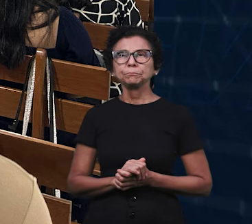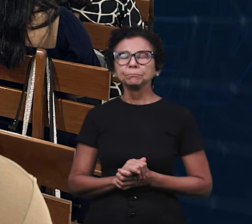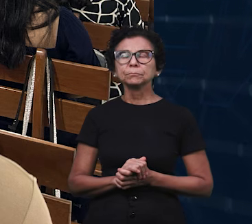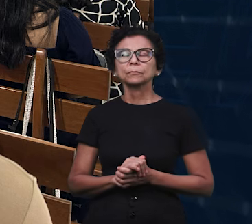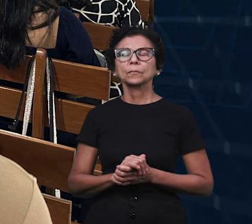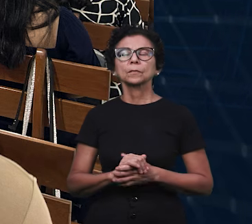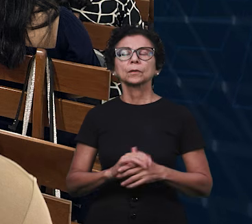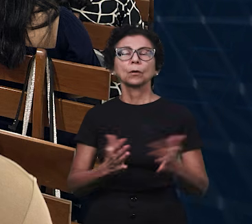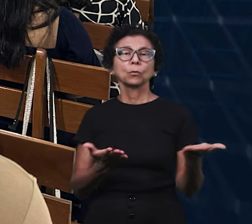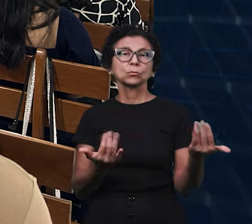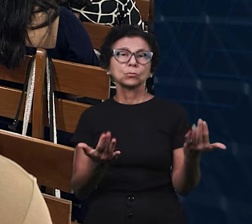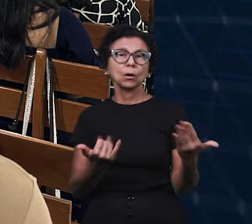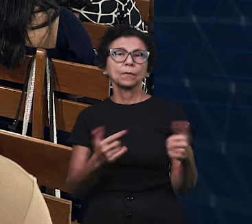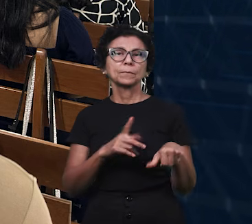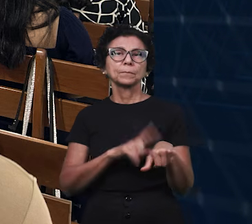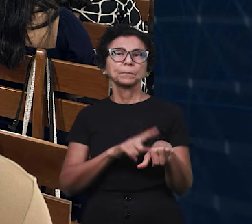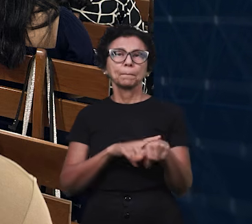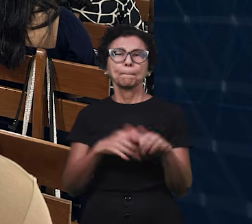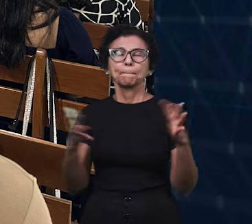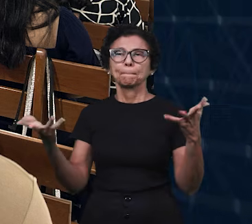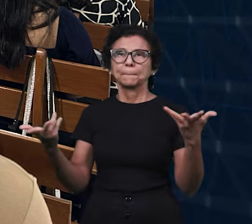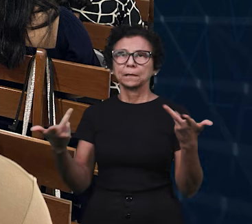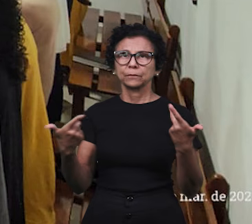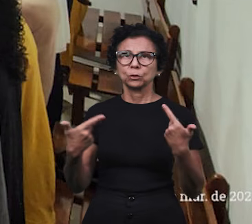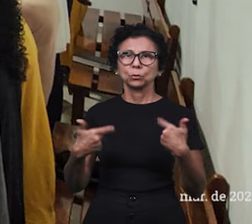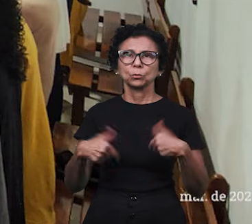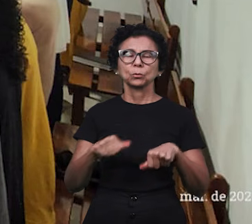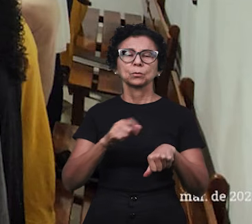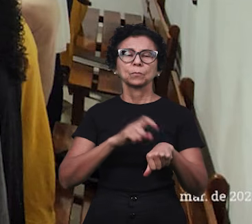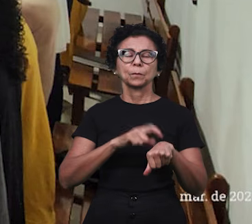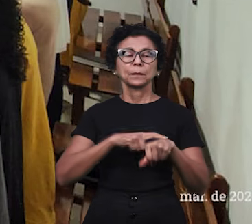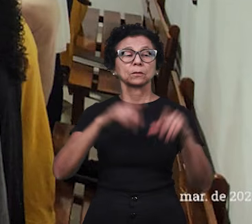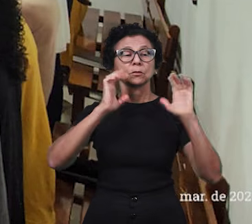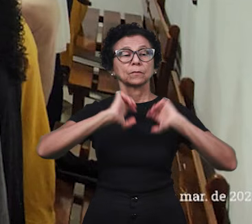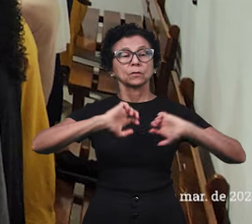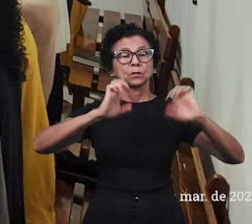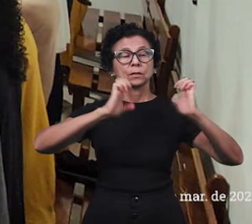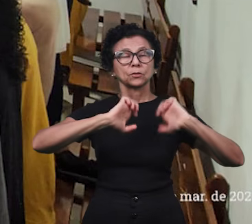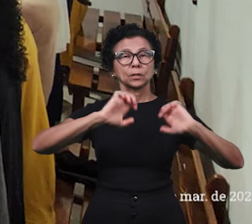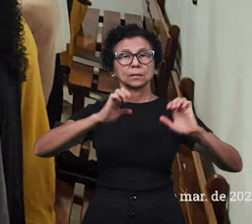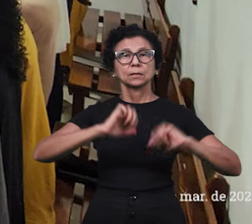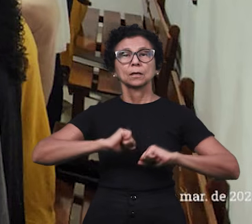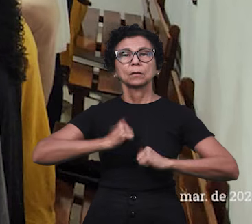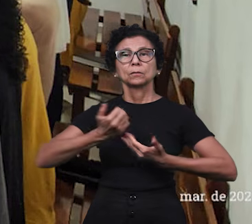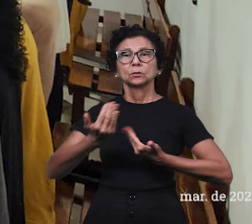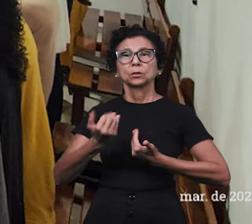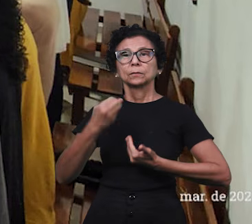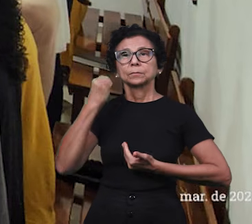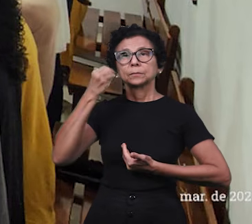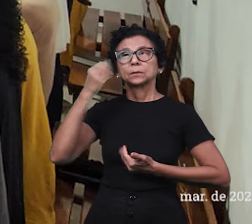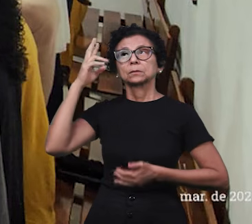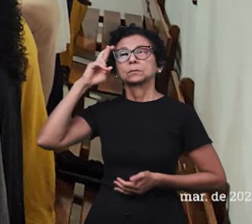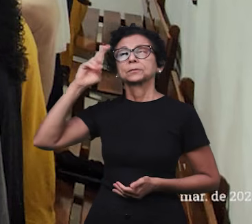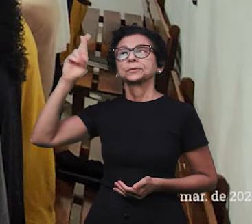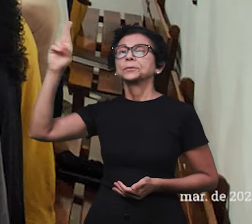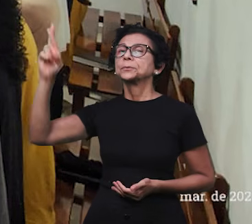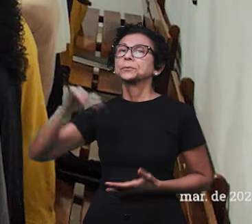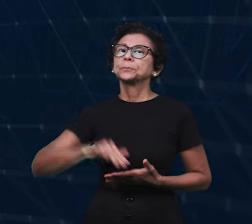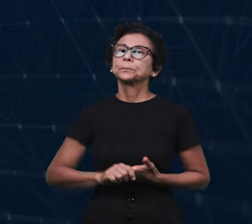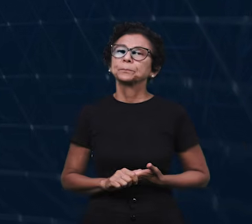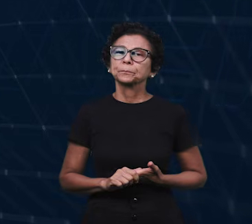com todos os jovens, um momento maravilhoso, onde muitos jovens se achegaram mais ao Senhor, tiveram experiências com o